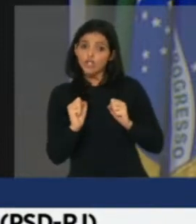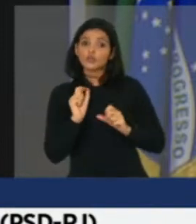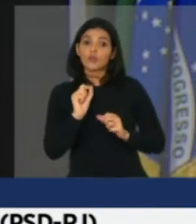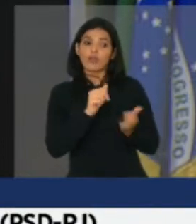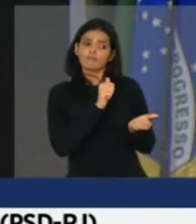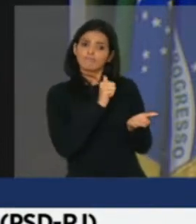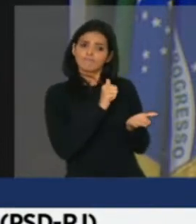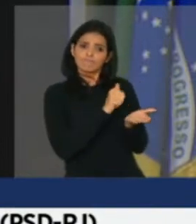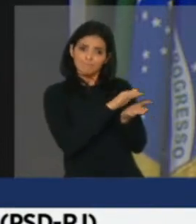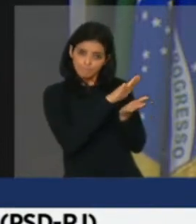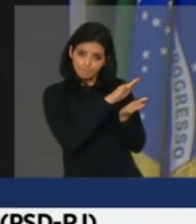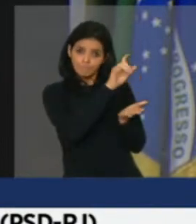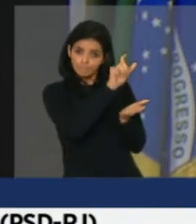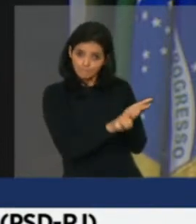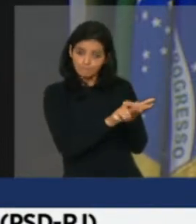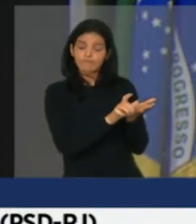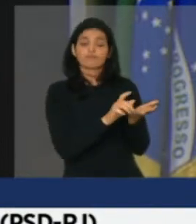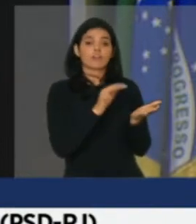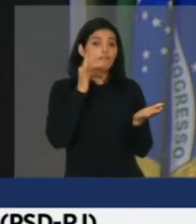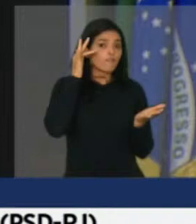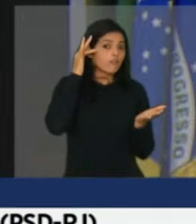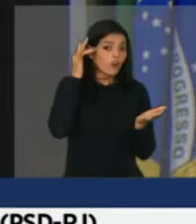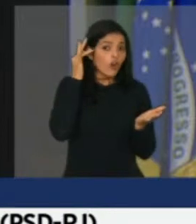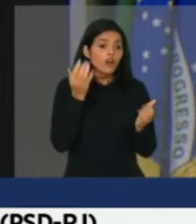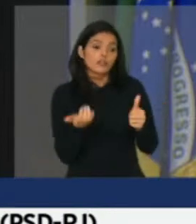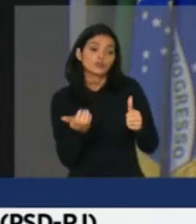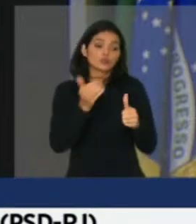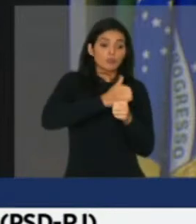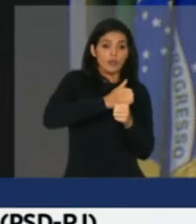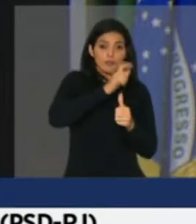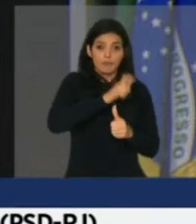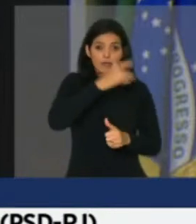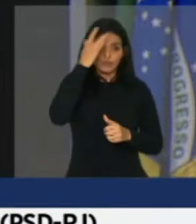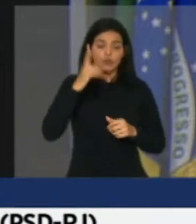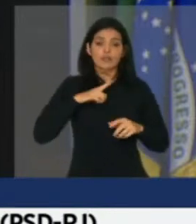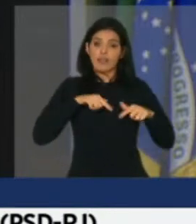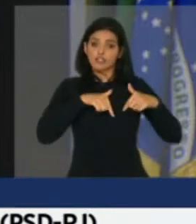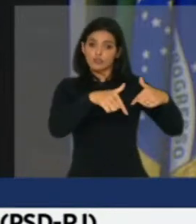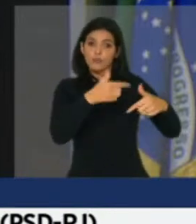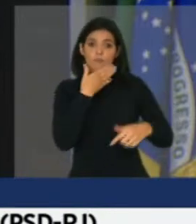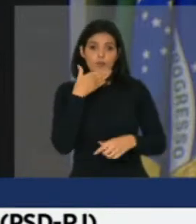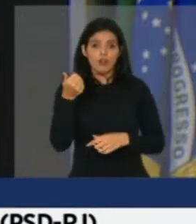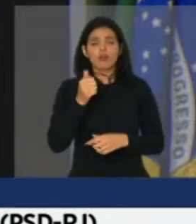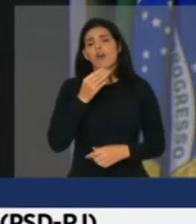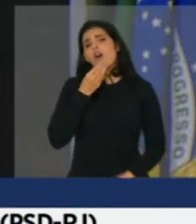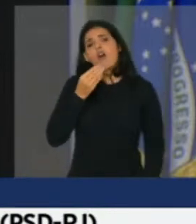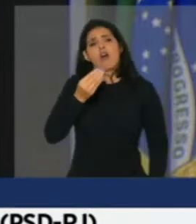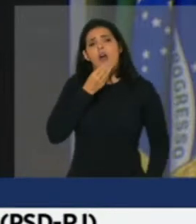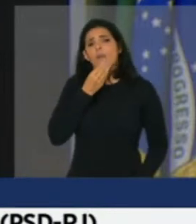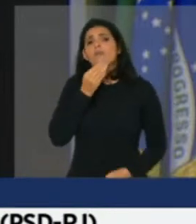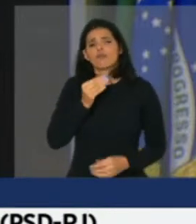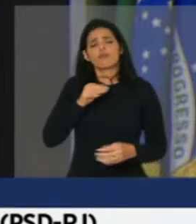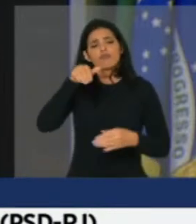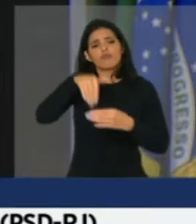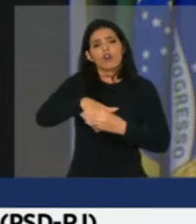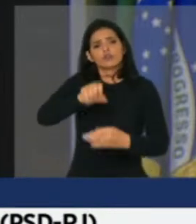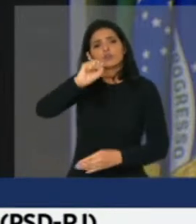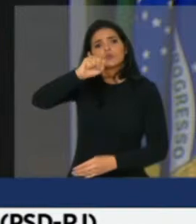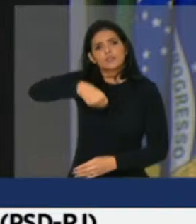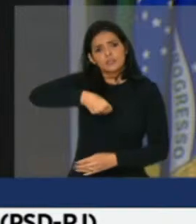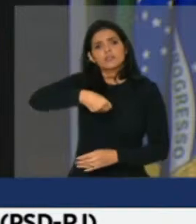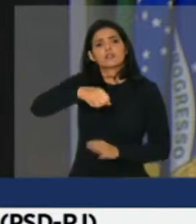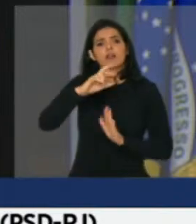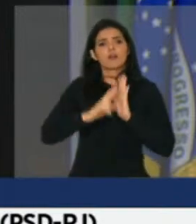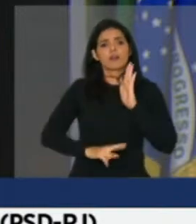atitudes melhores e positivas para essa nação. É óbvio que o Novo vai orientar sim ao relatório do deputado Alexandre Leite.